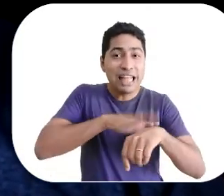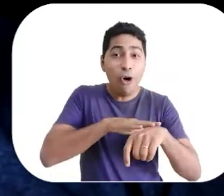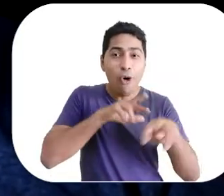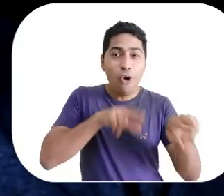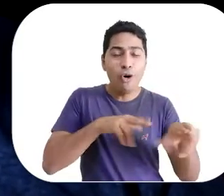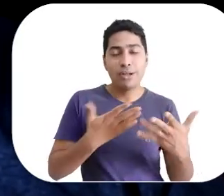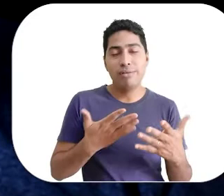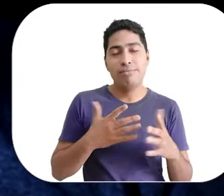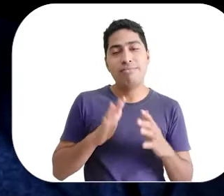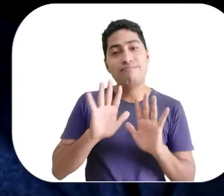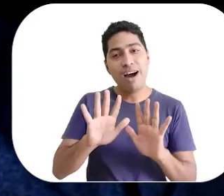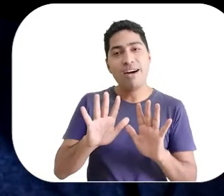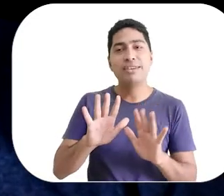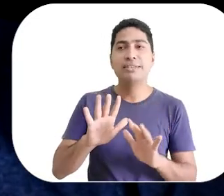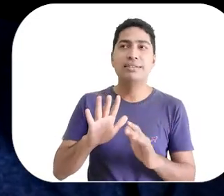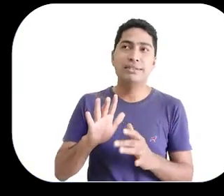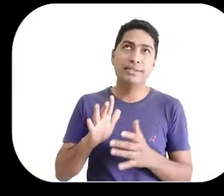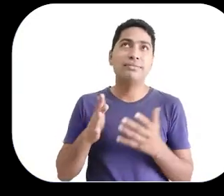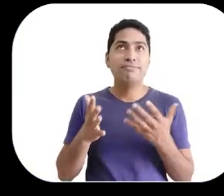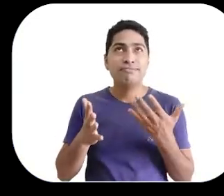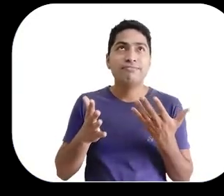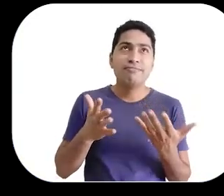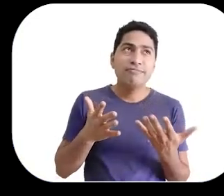né? Mas em compensação você